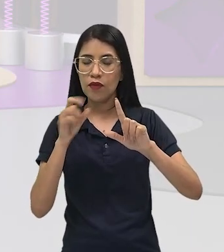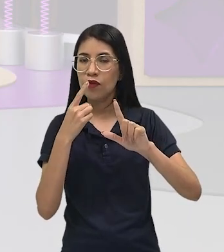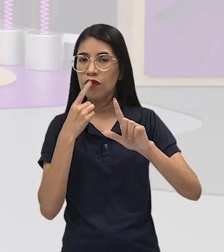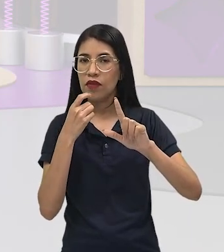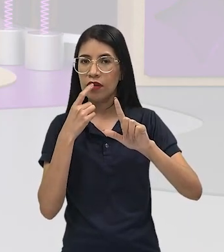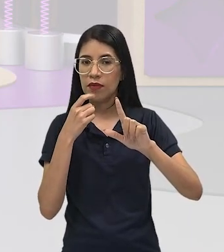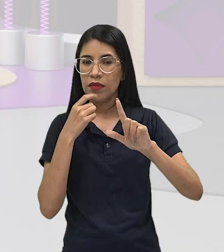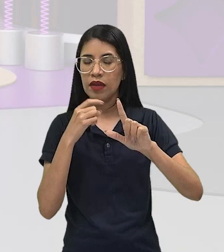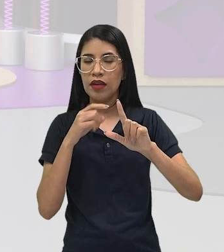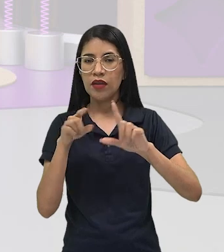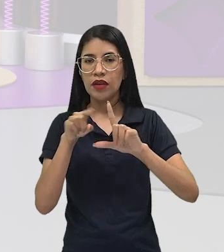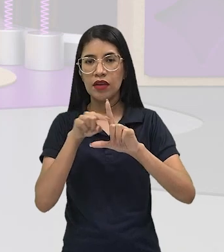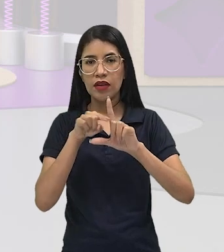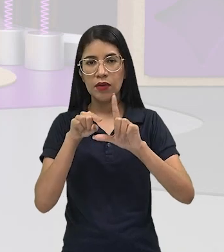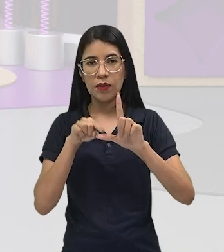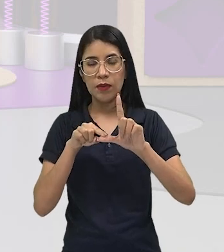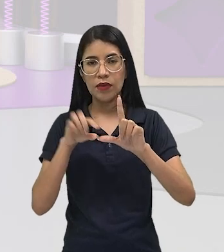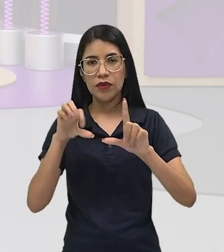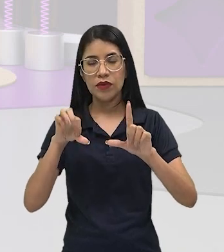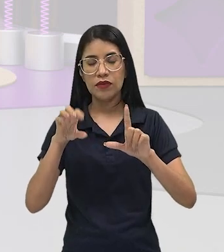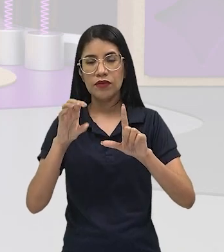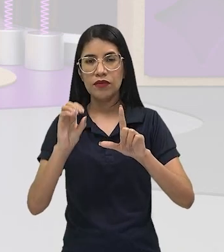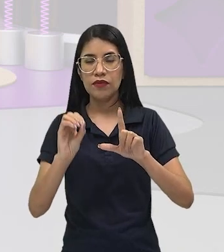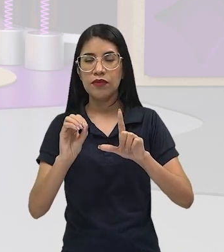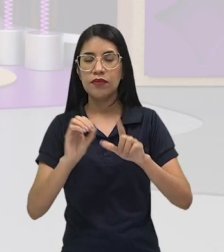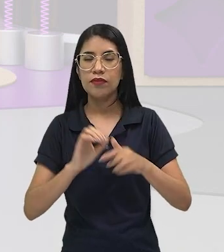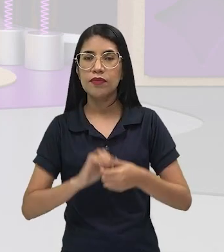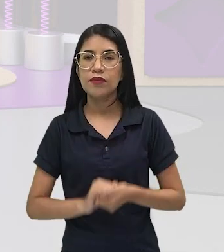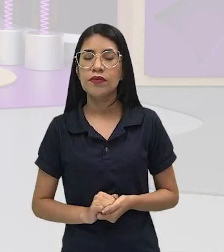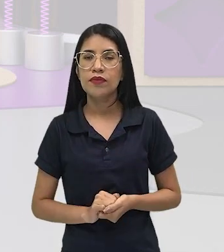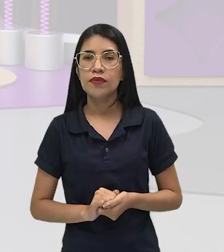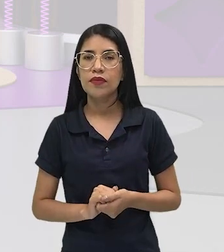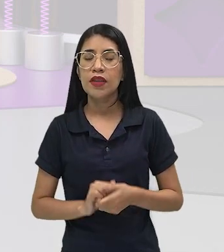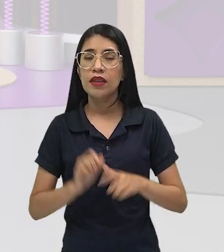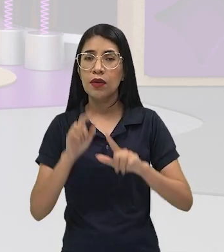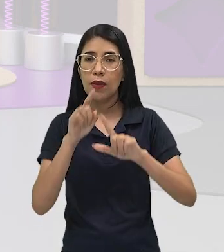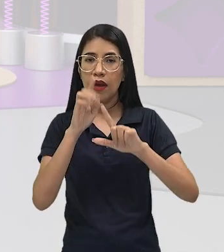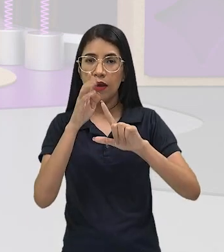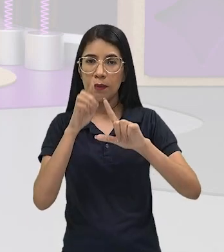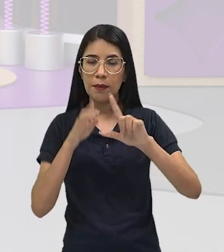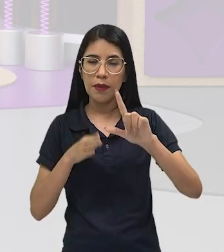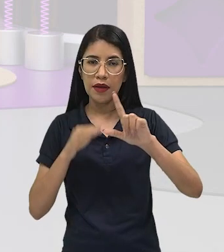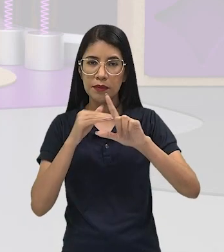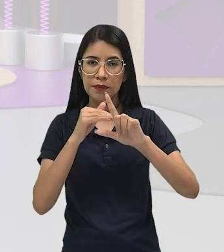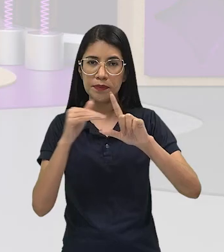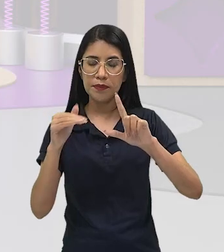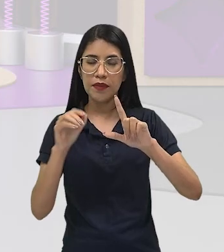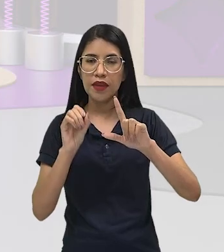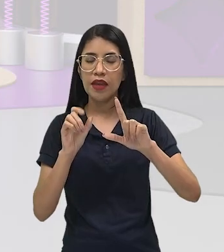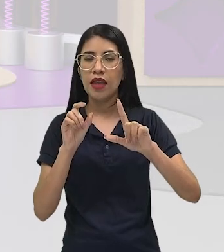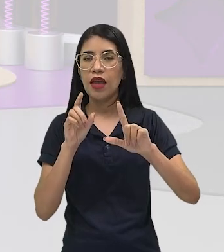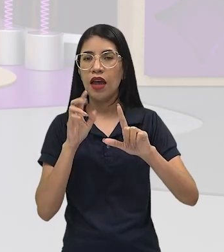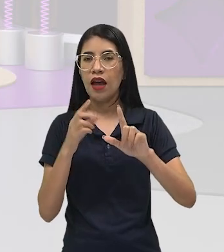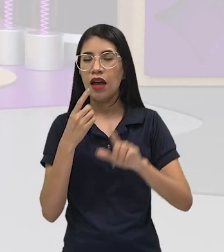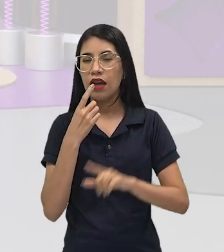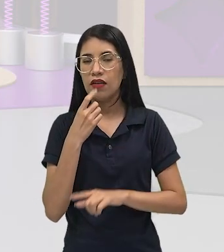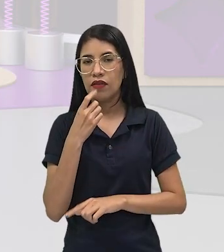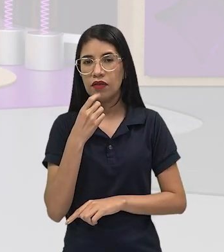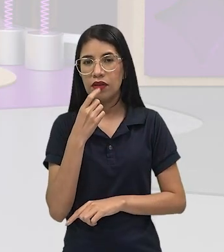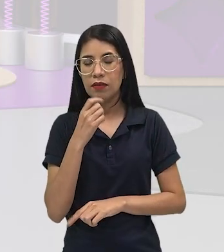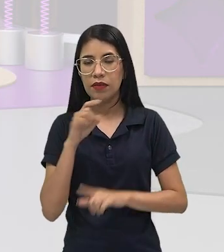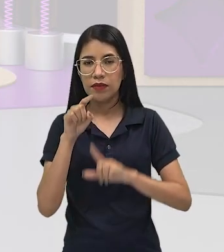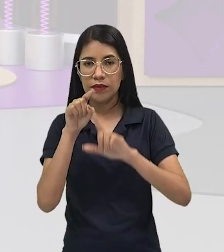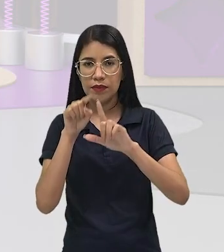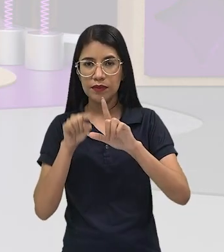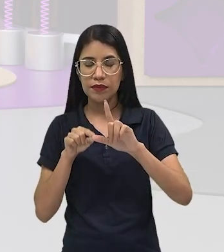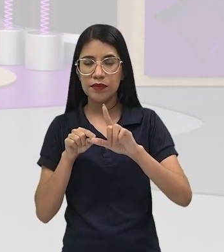de 90 graus, ou seja, a nossa mediatriz é essa linha aí vermelha,